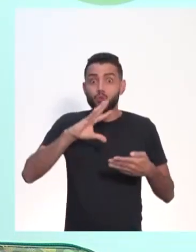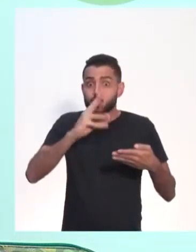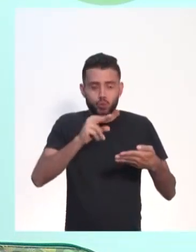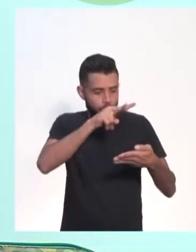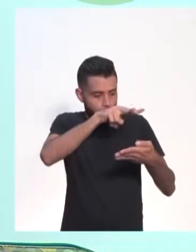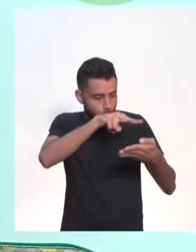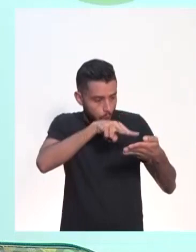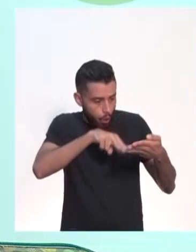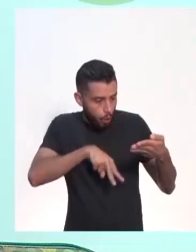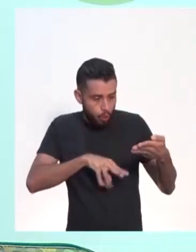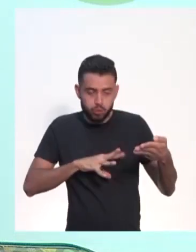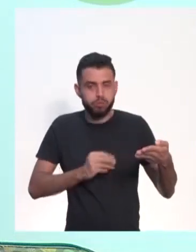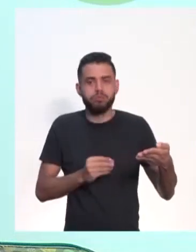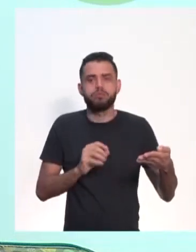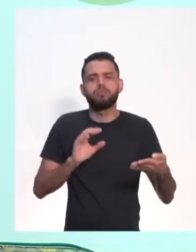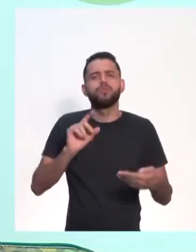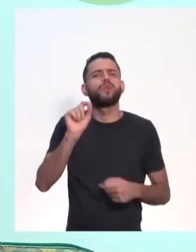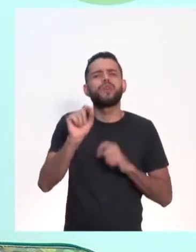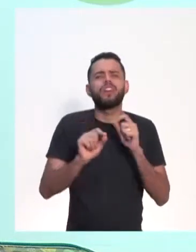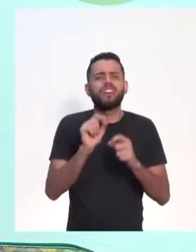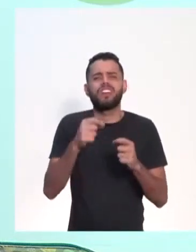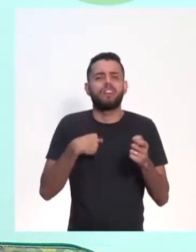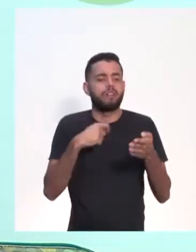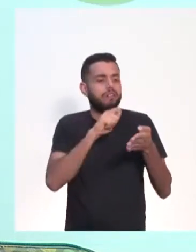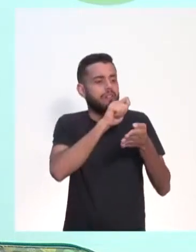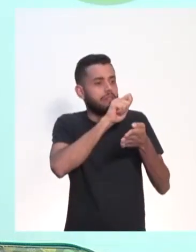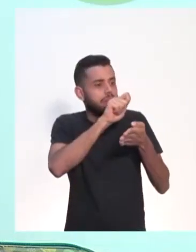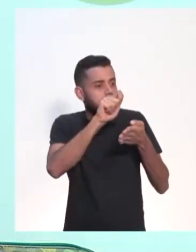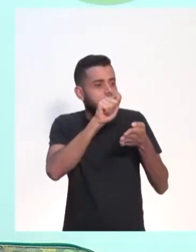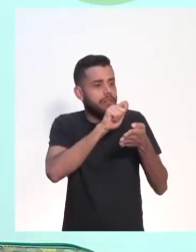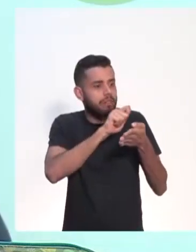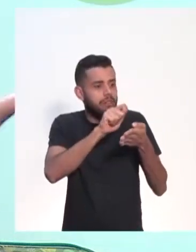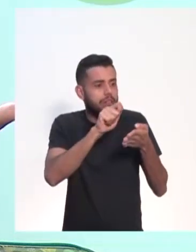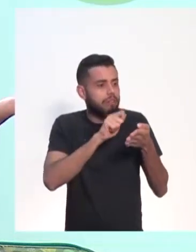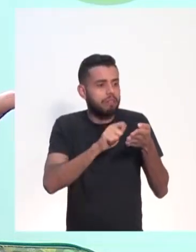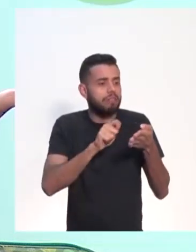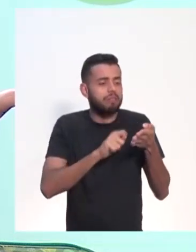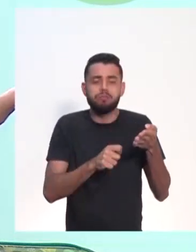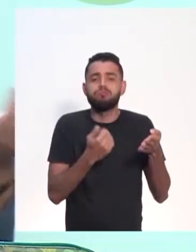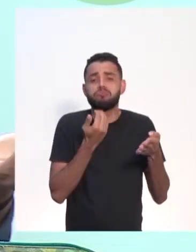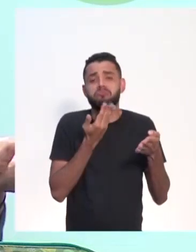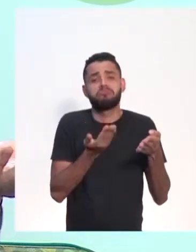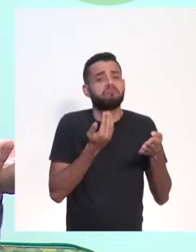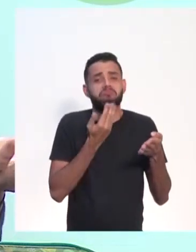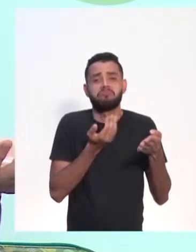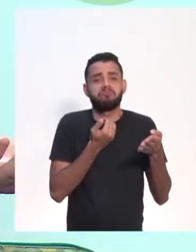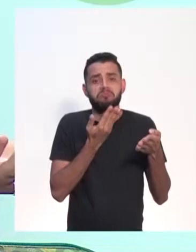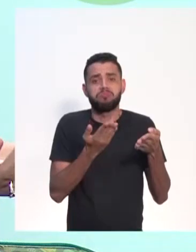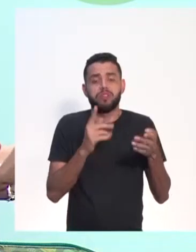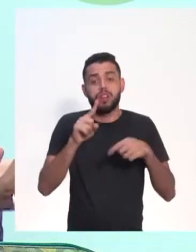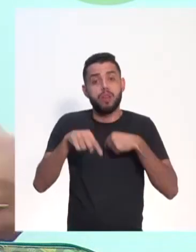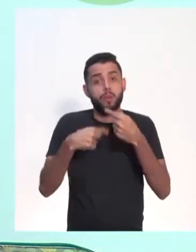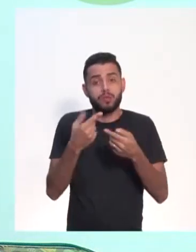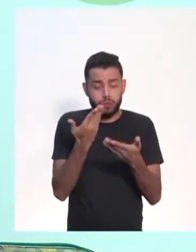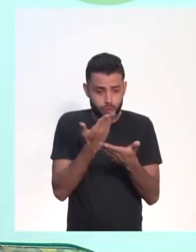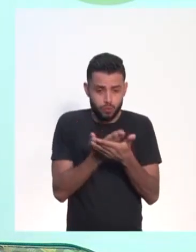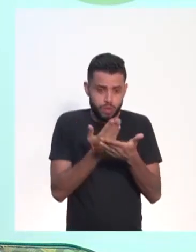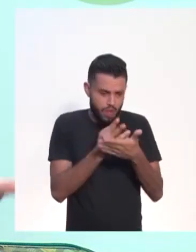o que vai acontecer é que eu vou sair grifando, selecionando tudo. E quando eu for estudar de